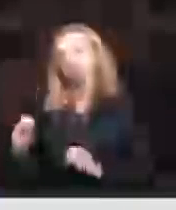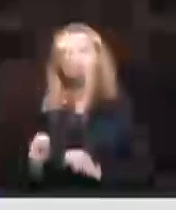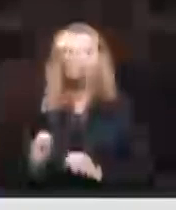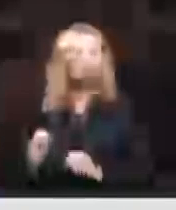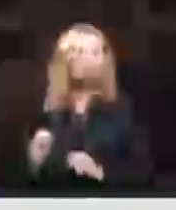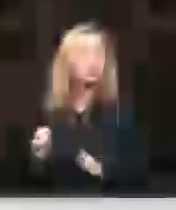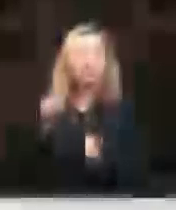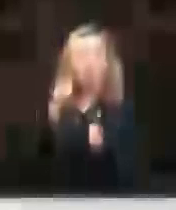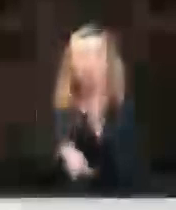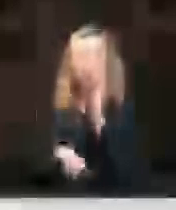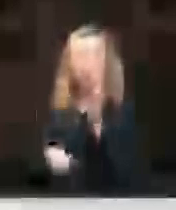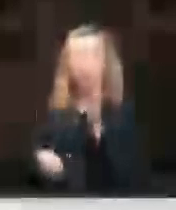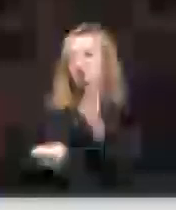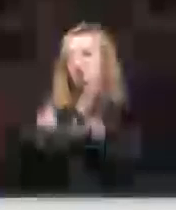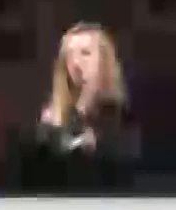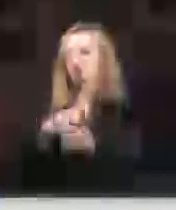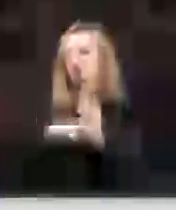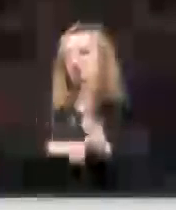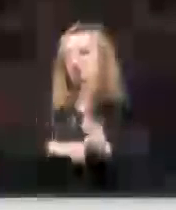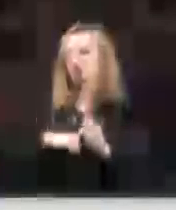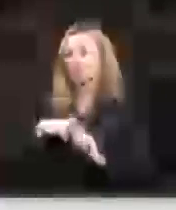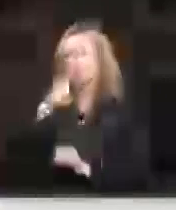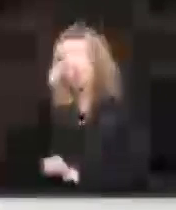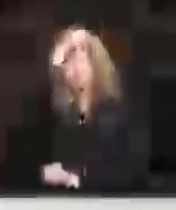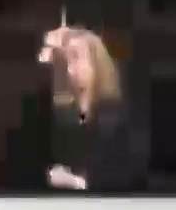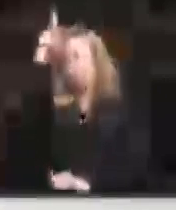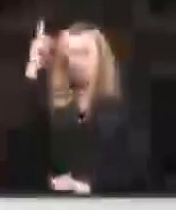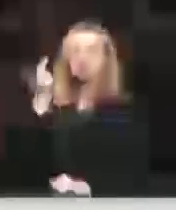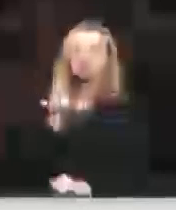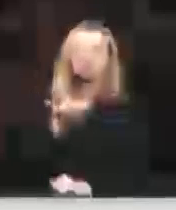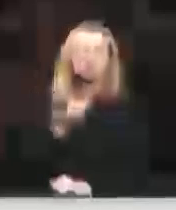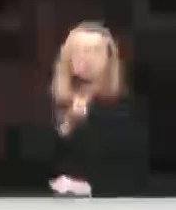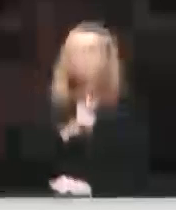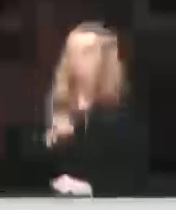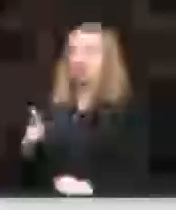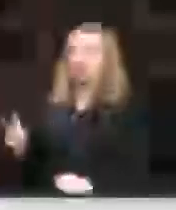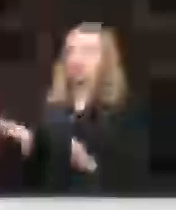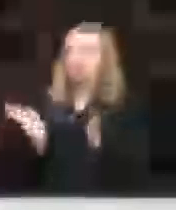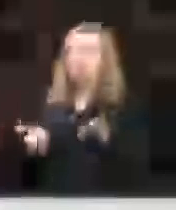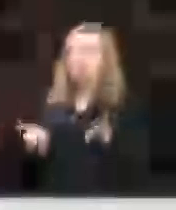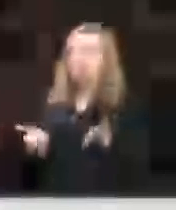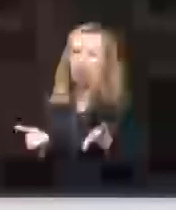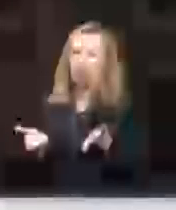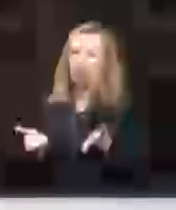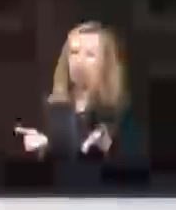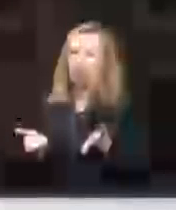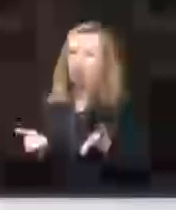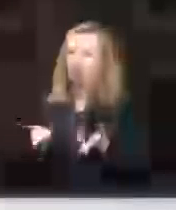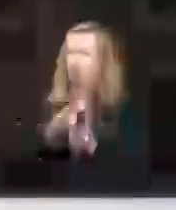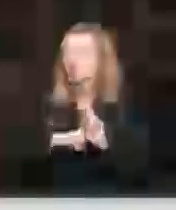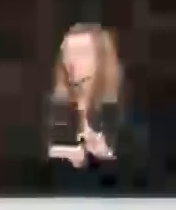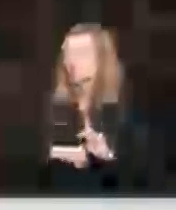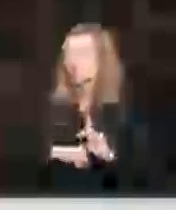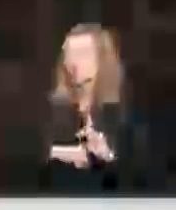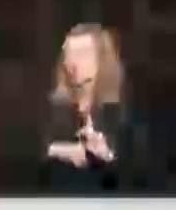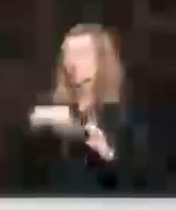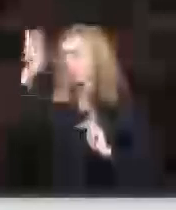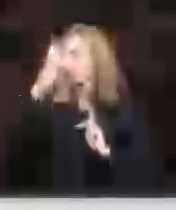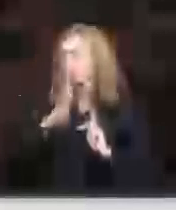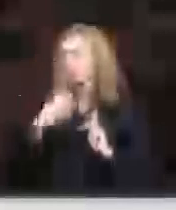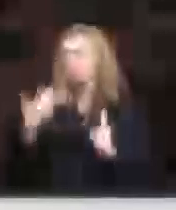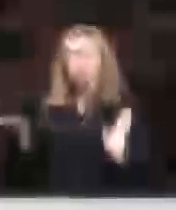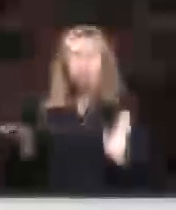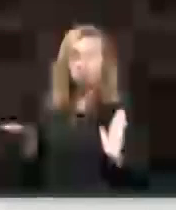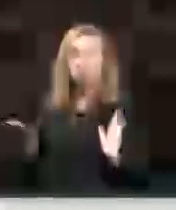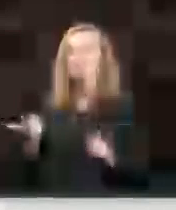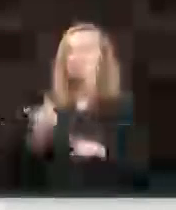a dívida pública, já não teríamos, o Brasil já não seria mais um país endividado.